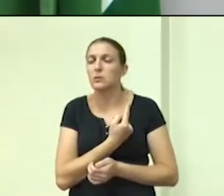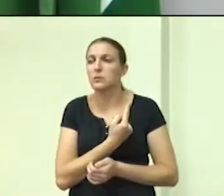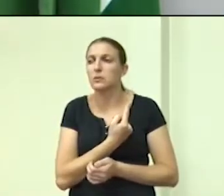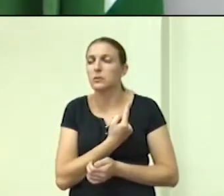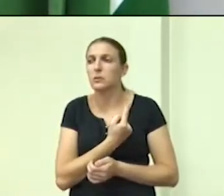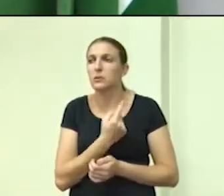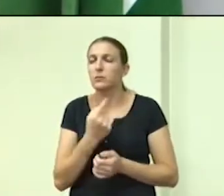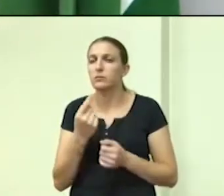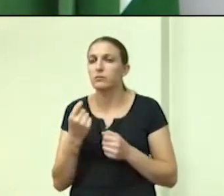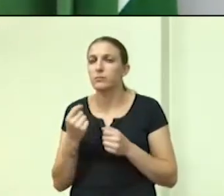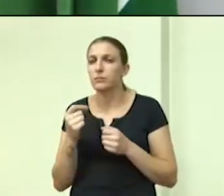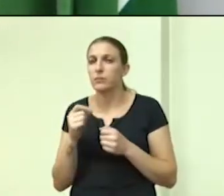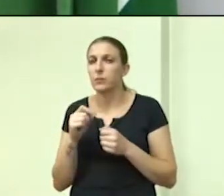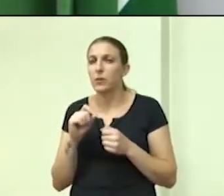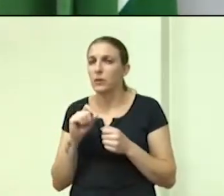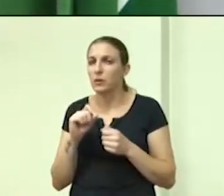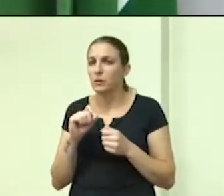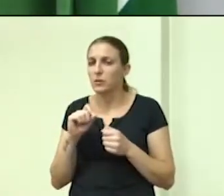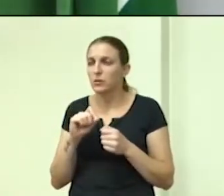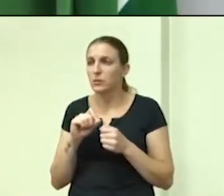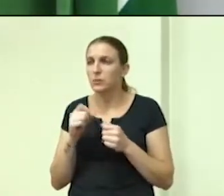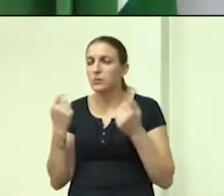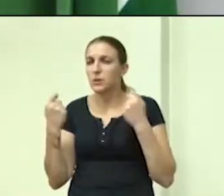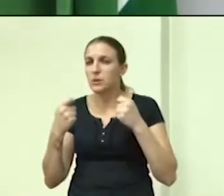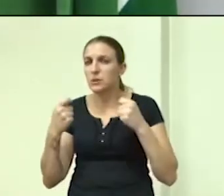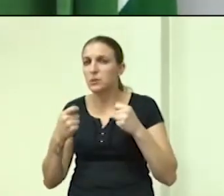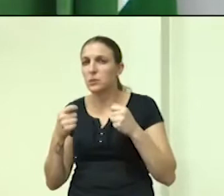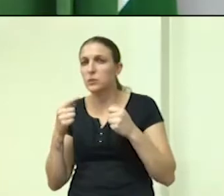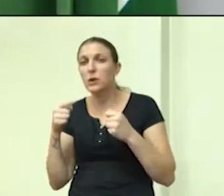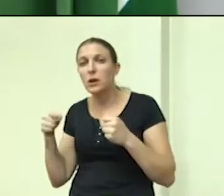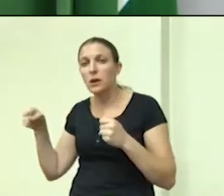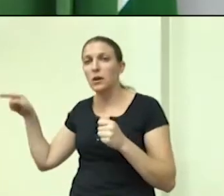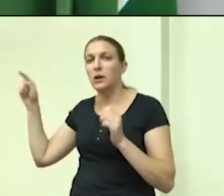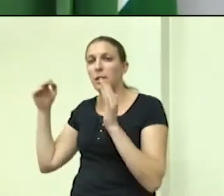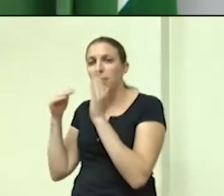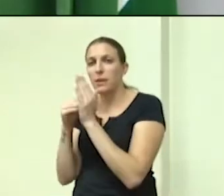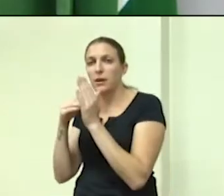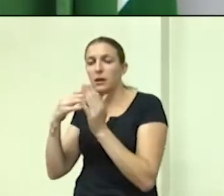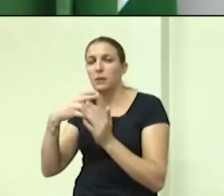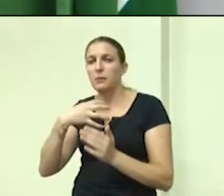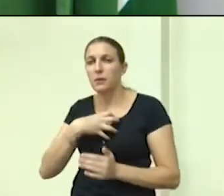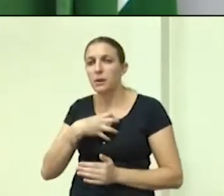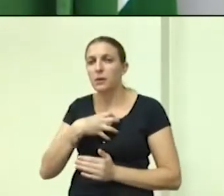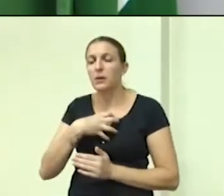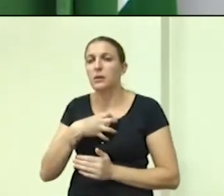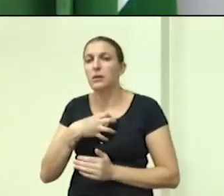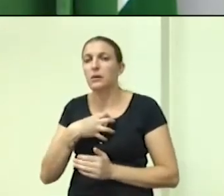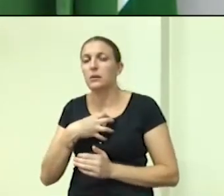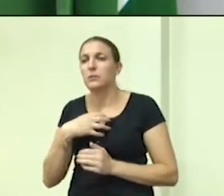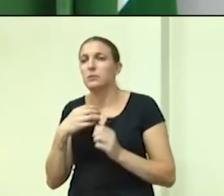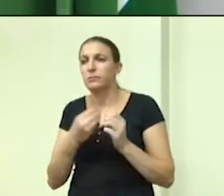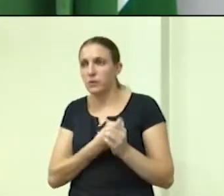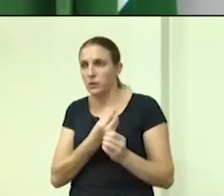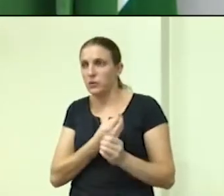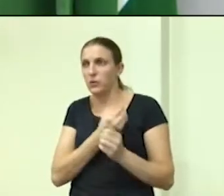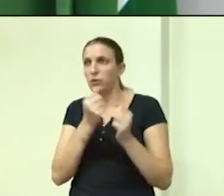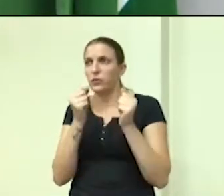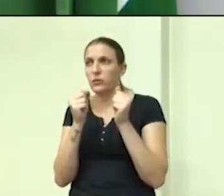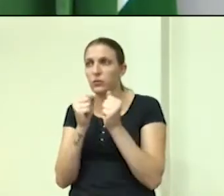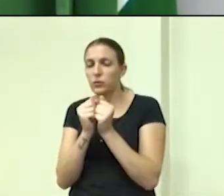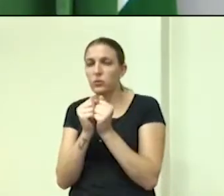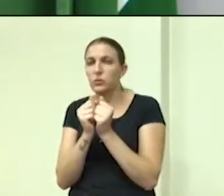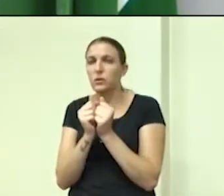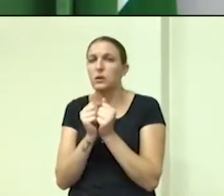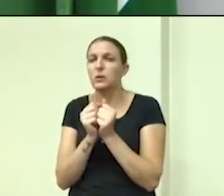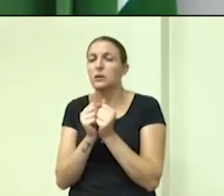isso, para a gente que tem que ir até a Bahia para conviver com eles, sabe da importância, e gostaria que vocês entendessem a importância que tem esse evento